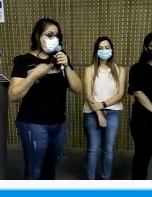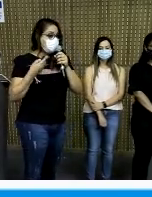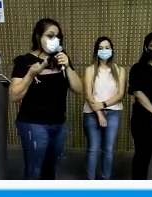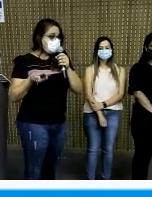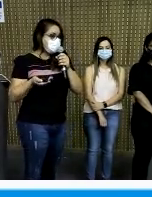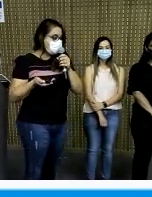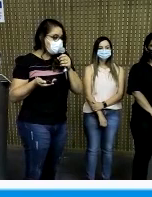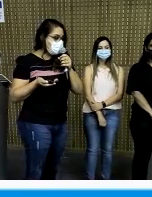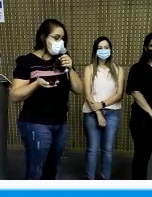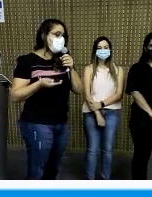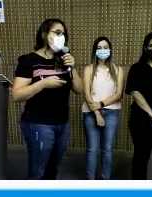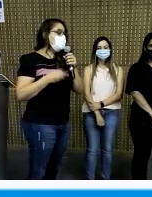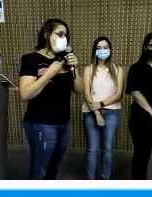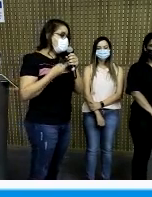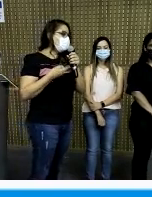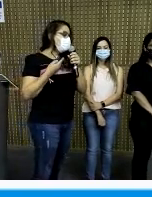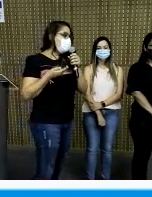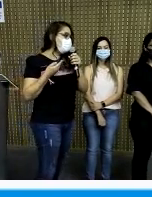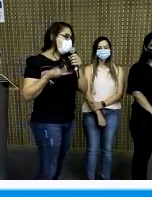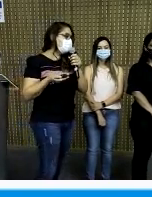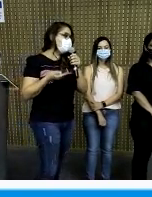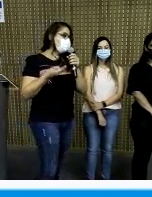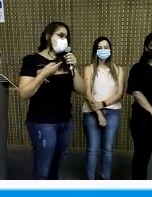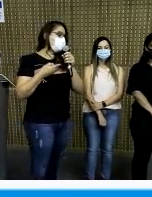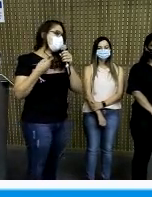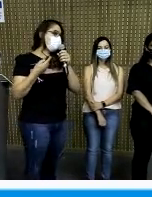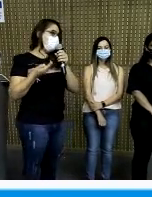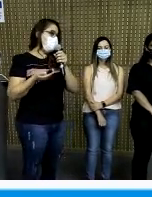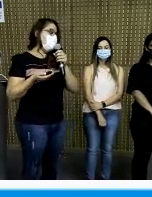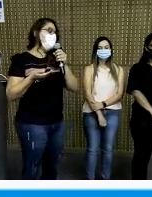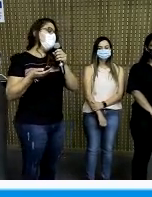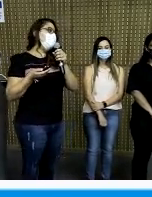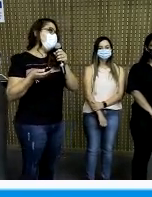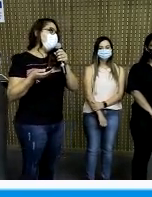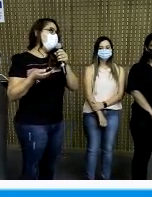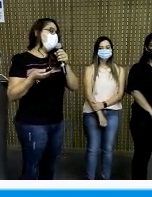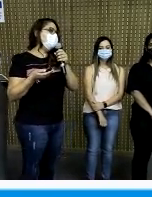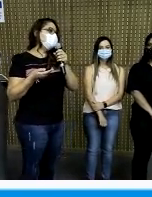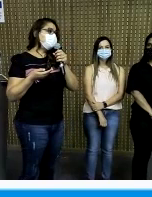era um desafio muito grande, né? E aí, de comum acordo, a gente percebeu que